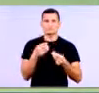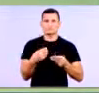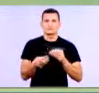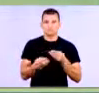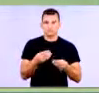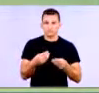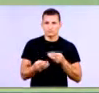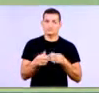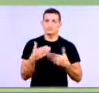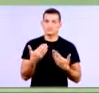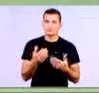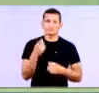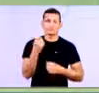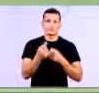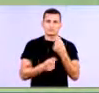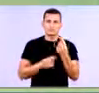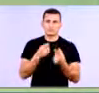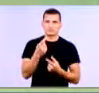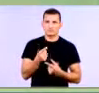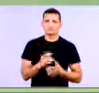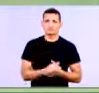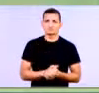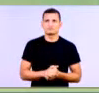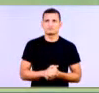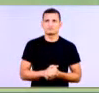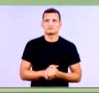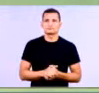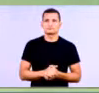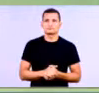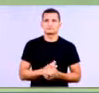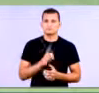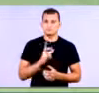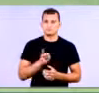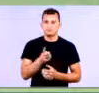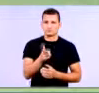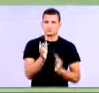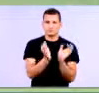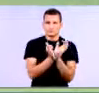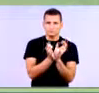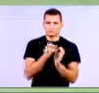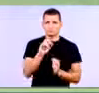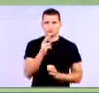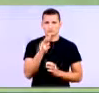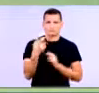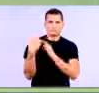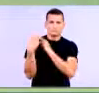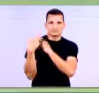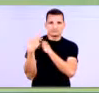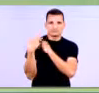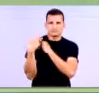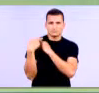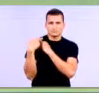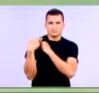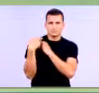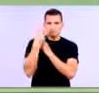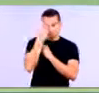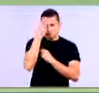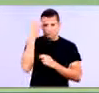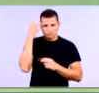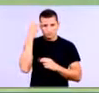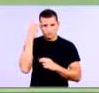Então, periodicamente. Mantém-se um grupo ou pessoa responsável em verificar se a política está